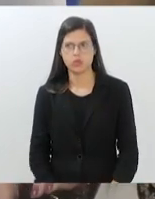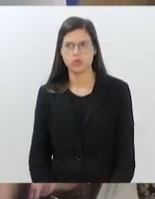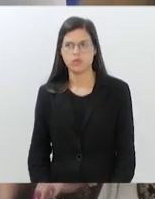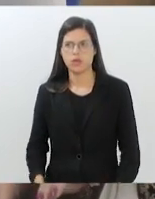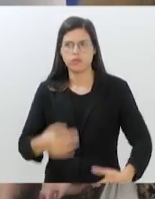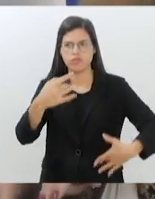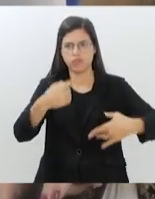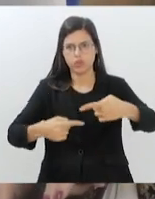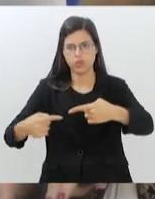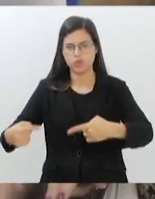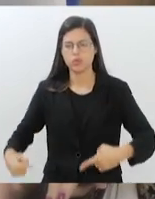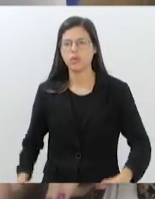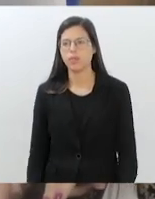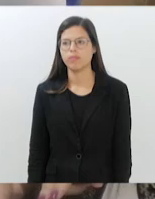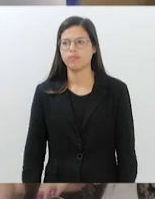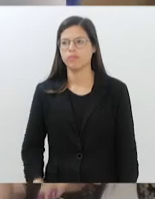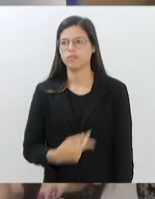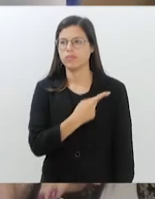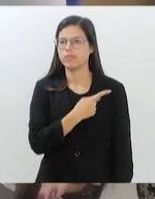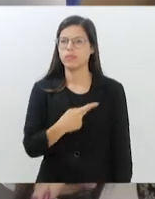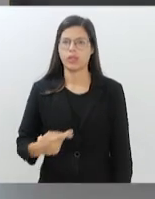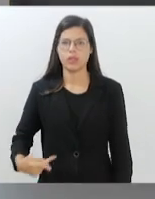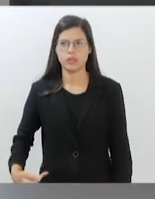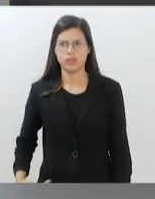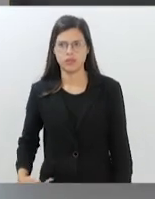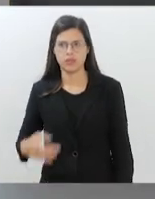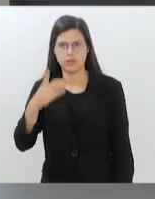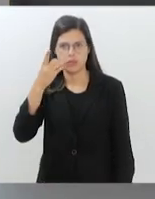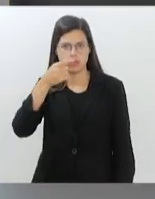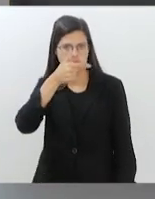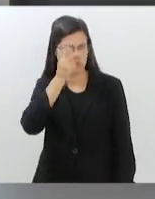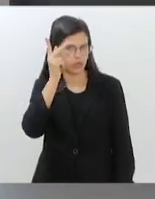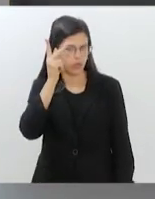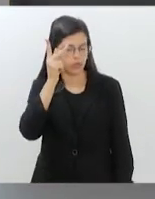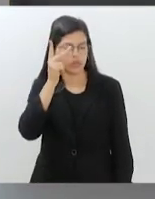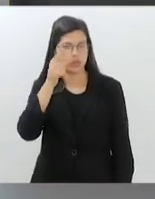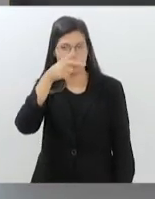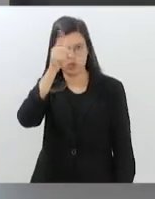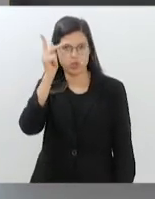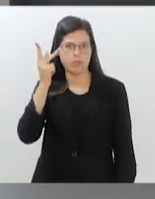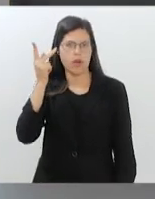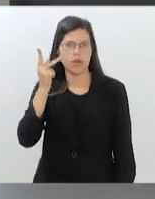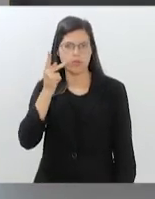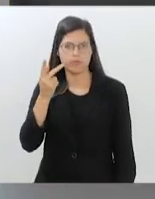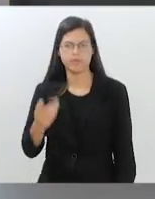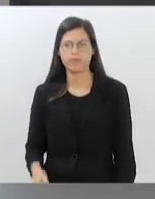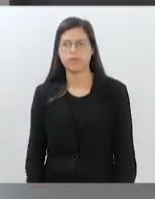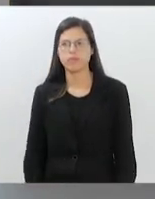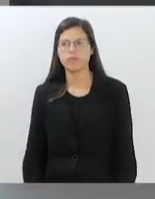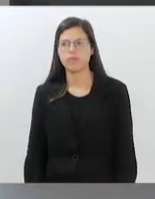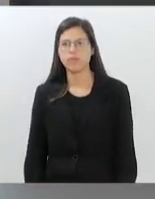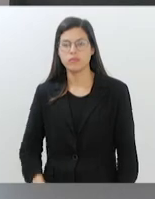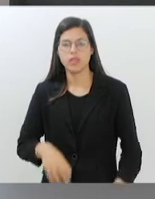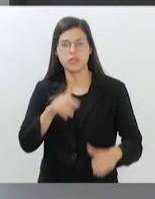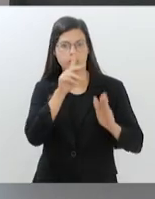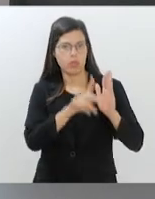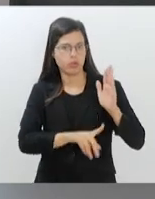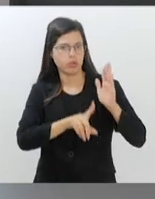em discussão presidente pois não Deputado Luiz Paulo este projeto de lei de